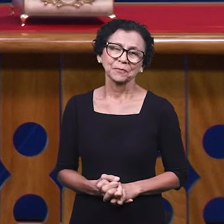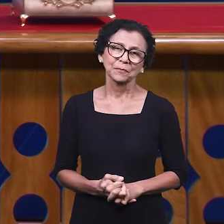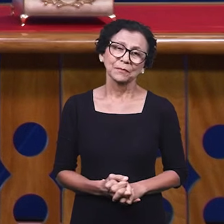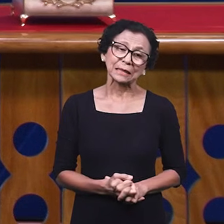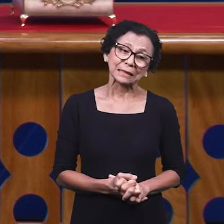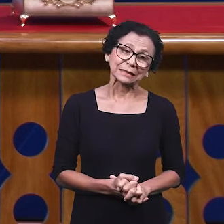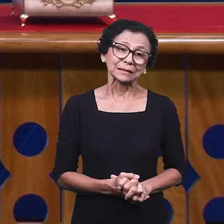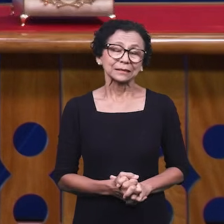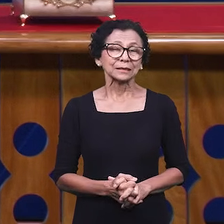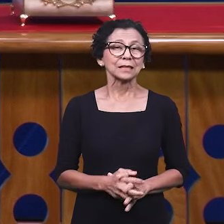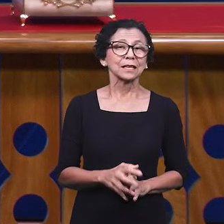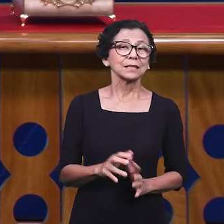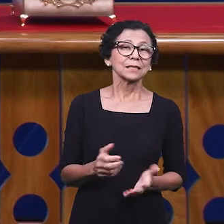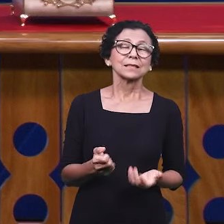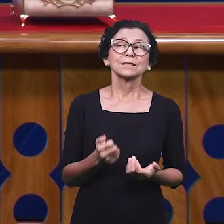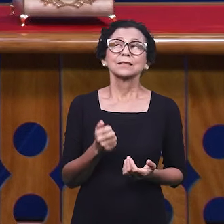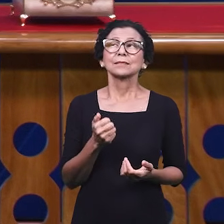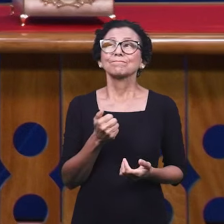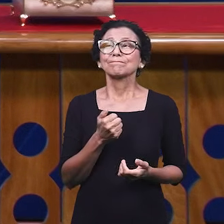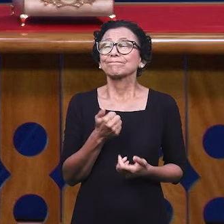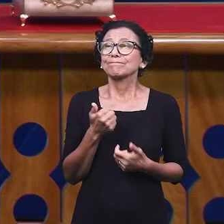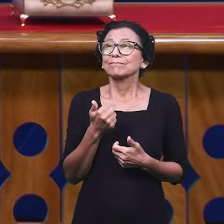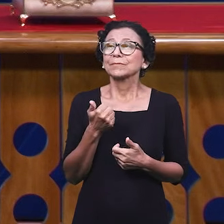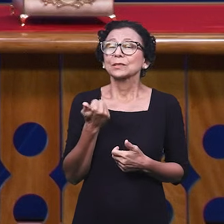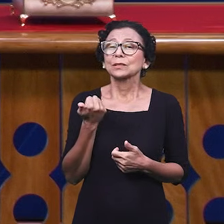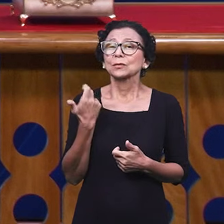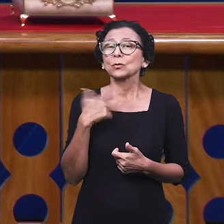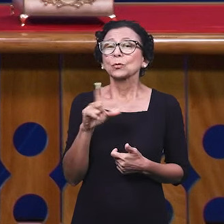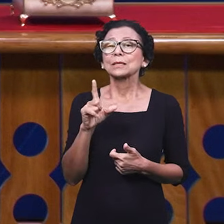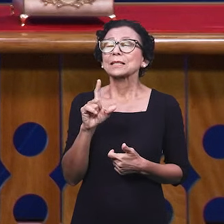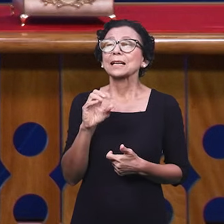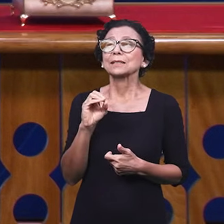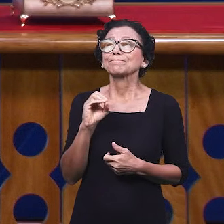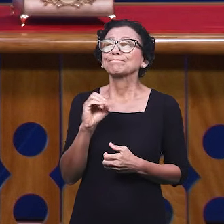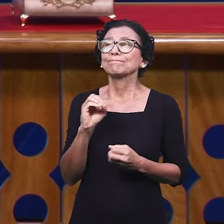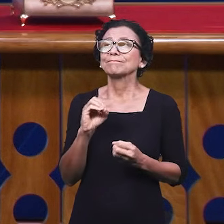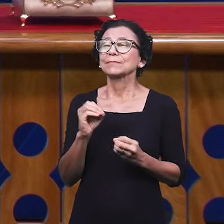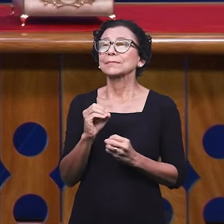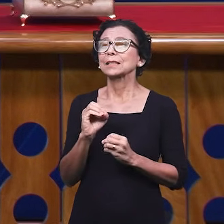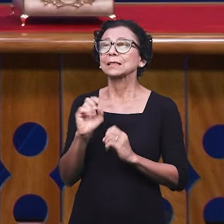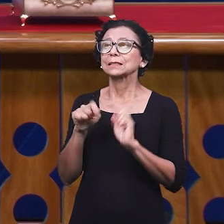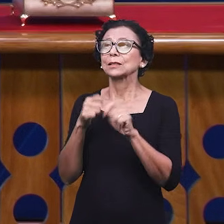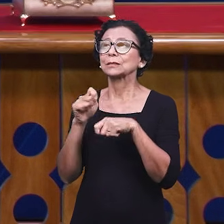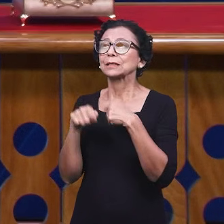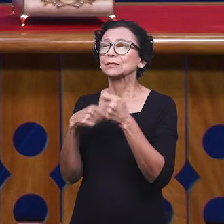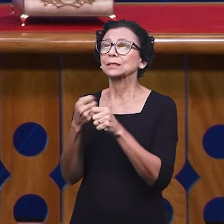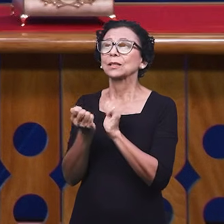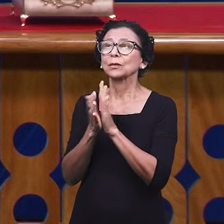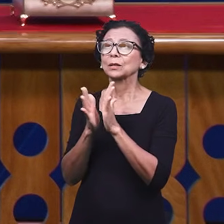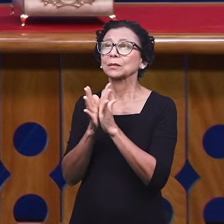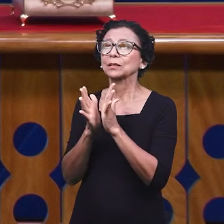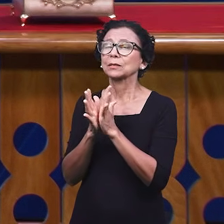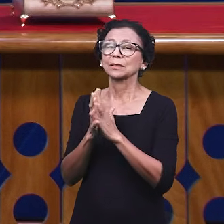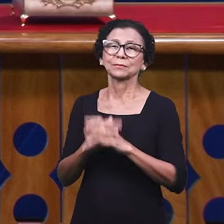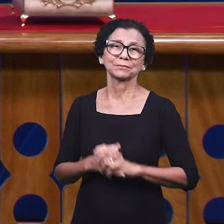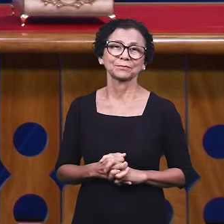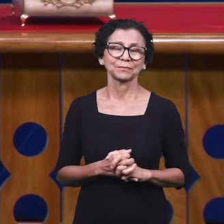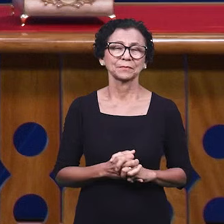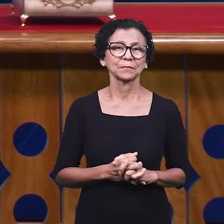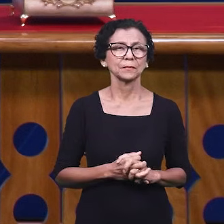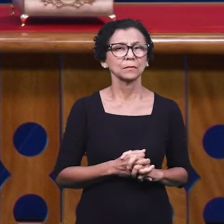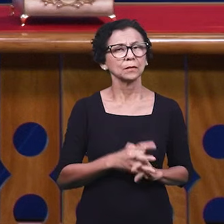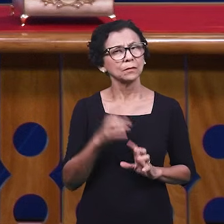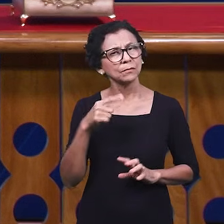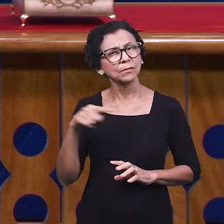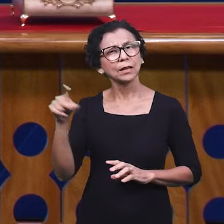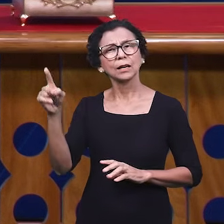que por mais que você queira falar, você não consegue, as palavras, né, não são suficientes, mas você pode entrar na presença